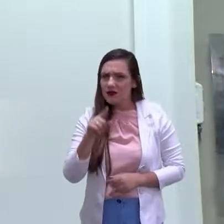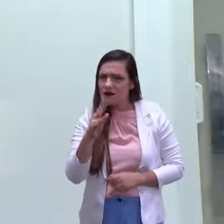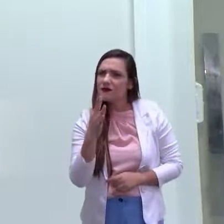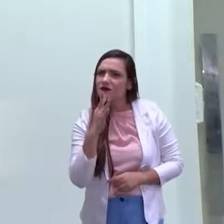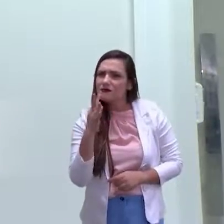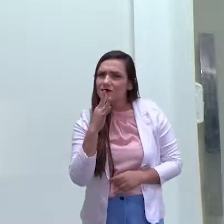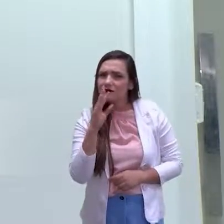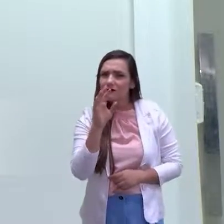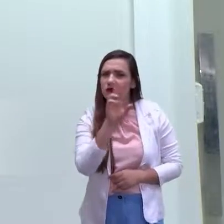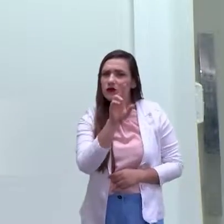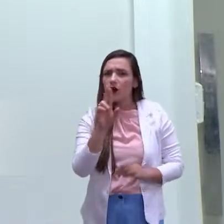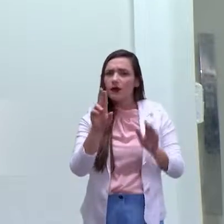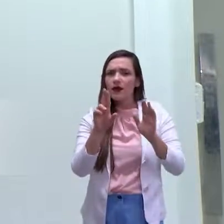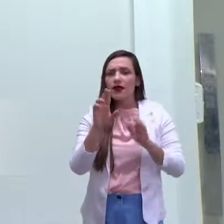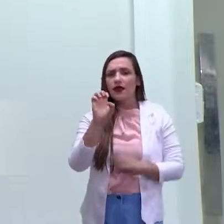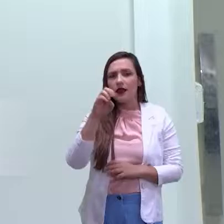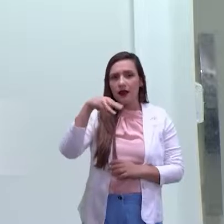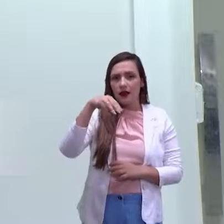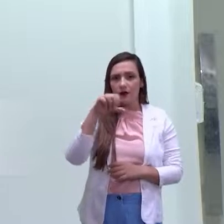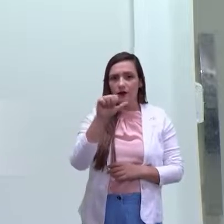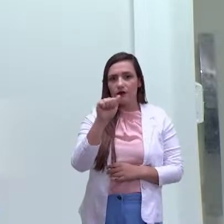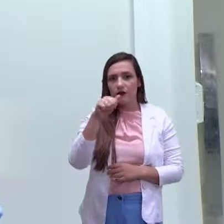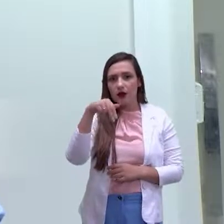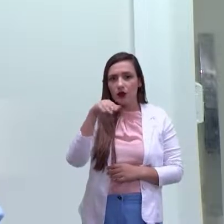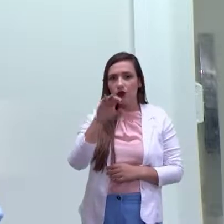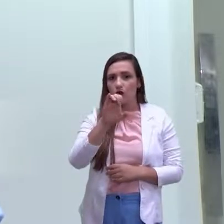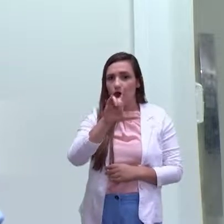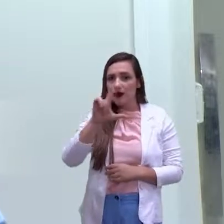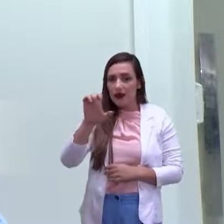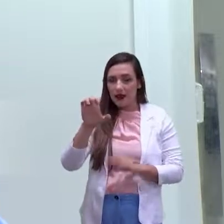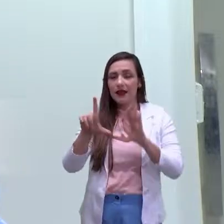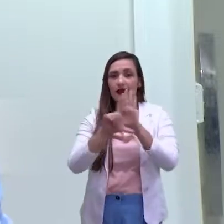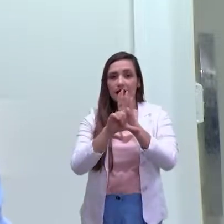Vocês conhecem a Lei Emanuele? É a Lei